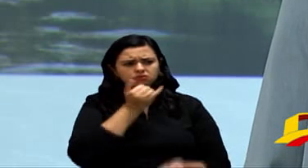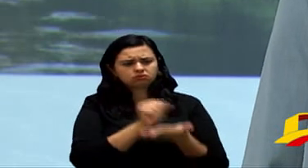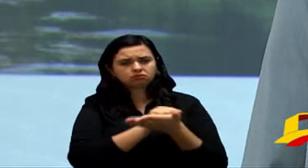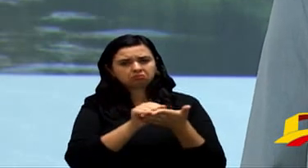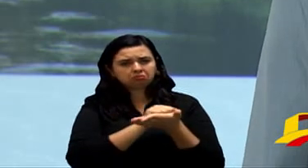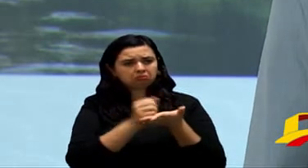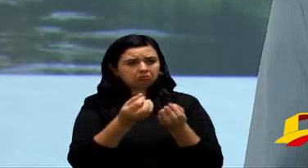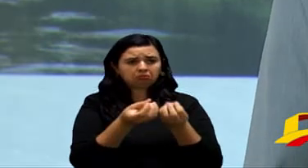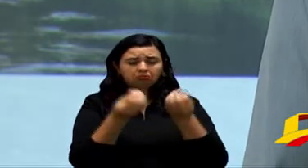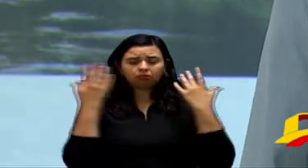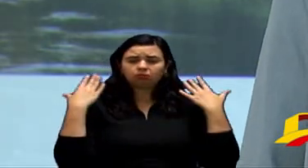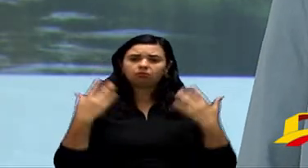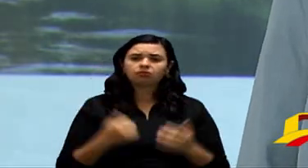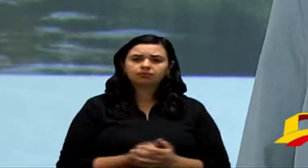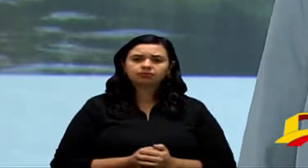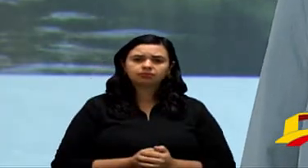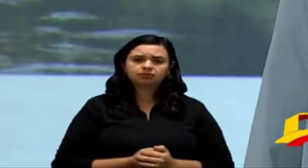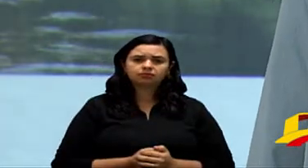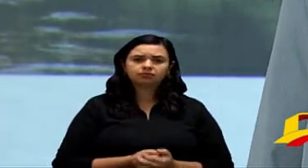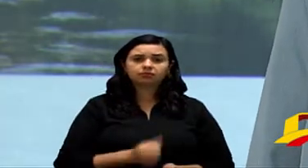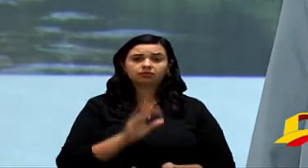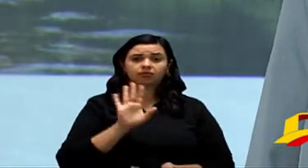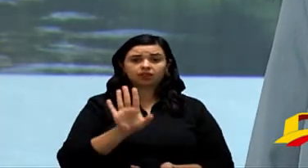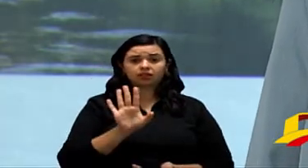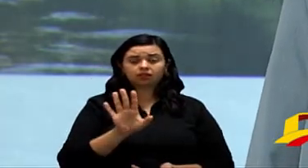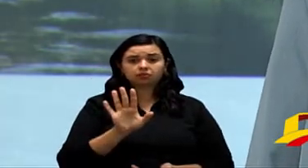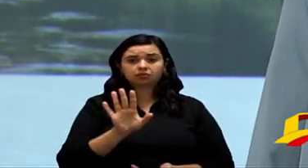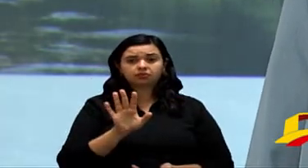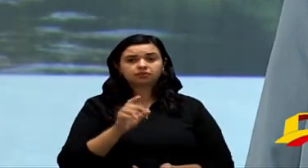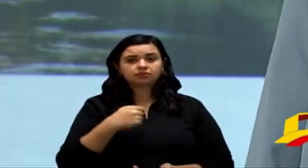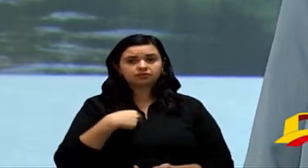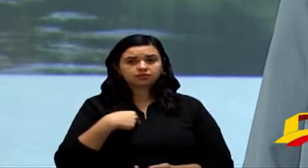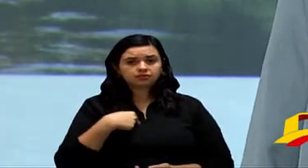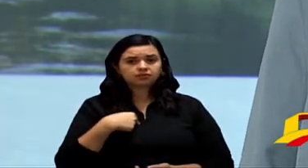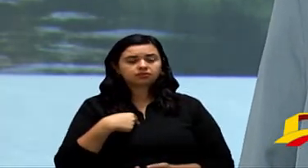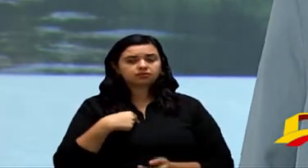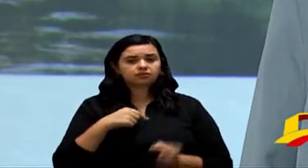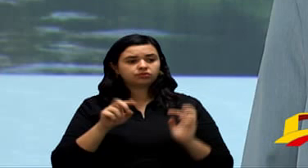mas eu faço muita diferença entre